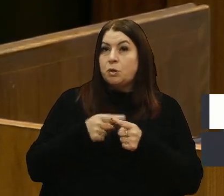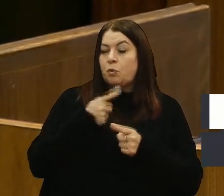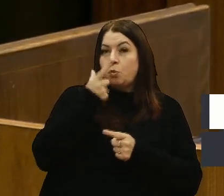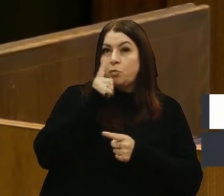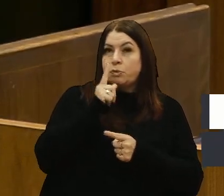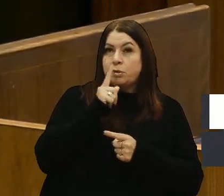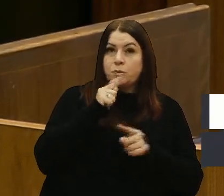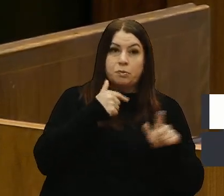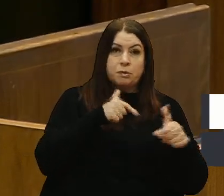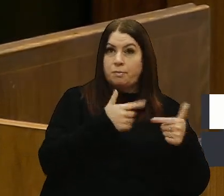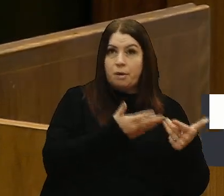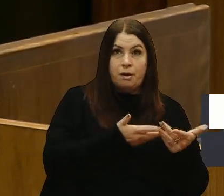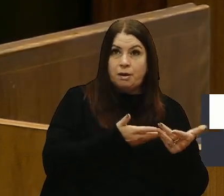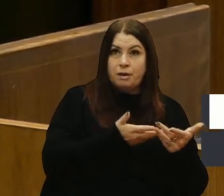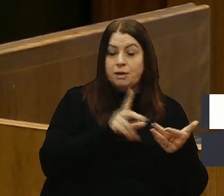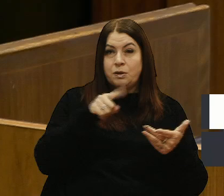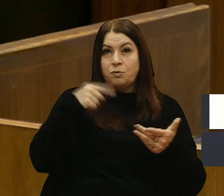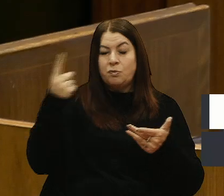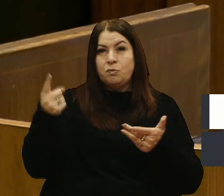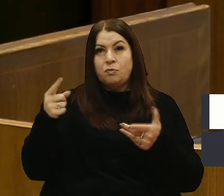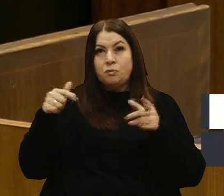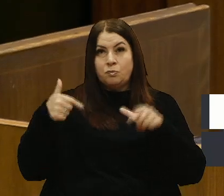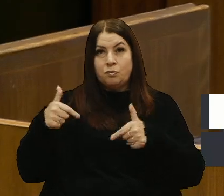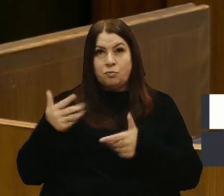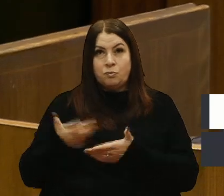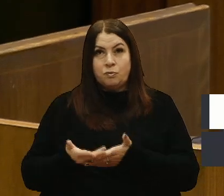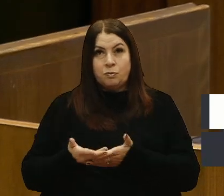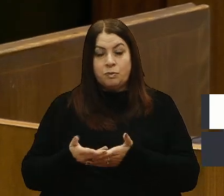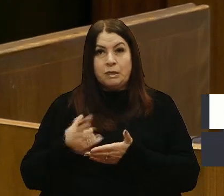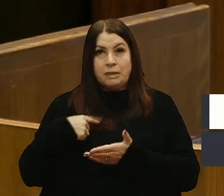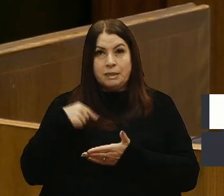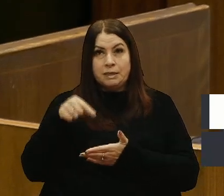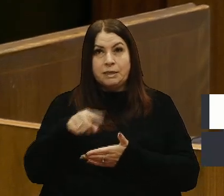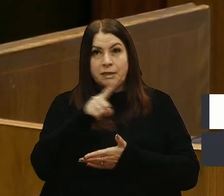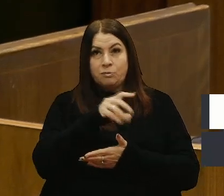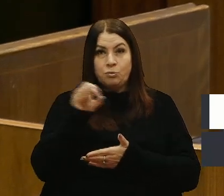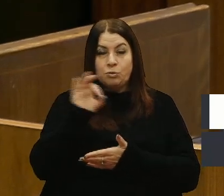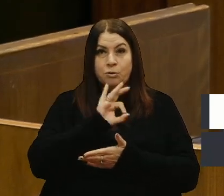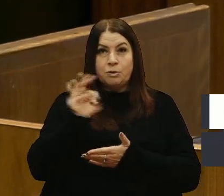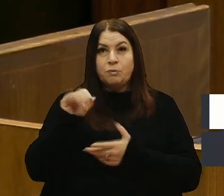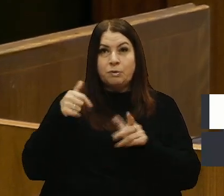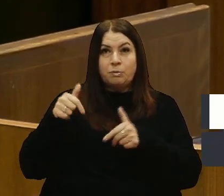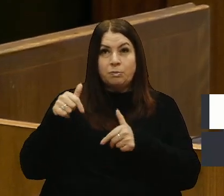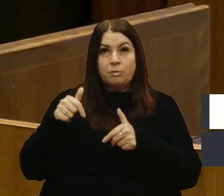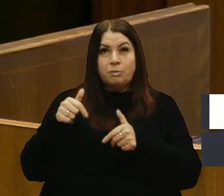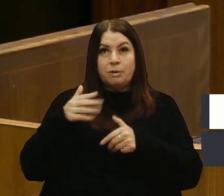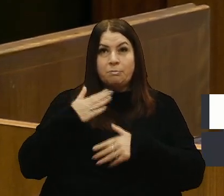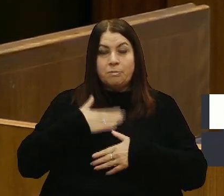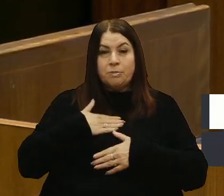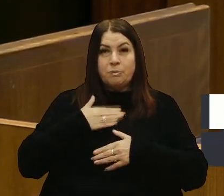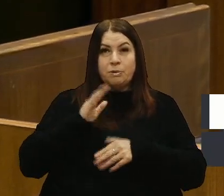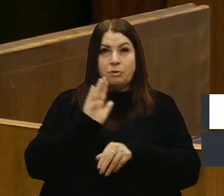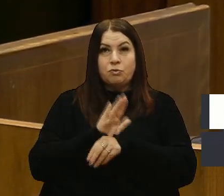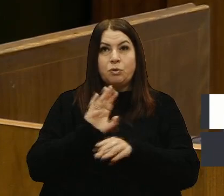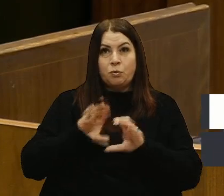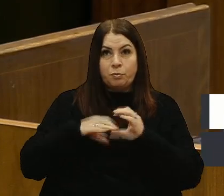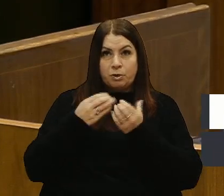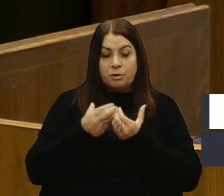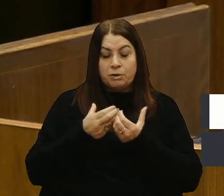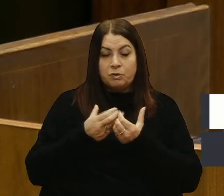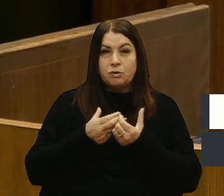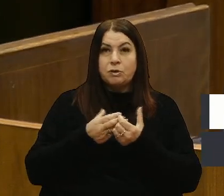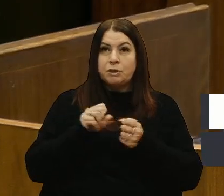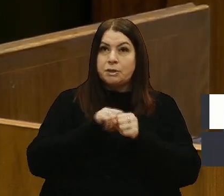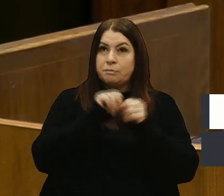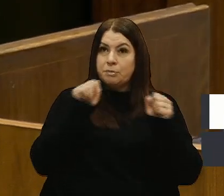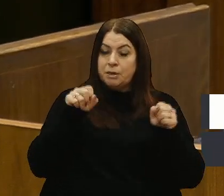consigo trabalhar em outro trabalho se eu estou 100% trabalhando para a minha comunidade. De manhã,